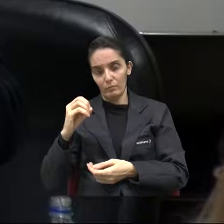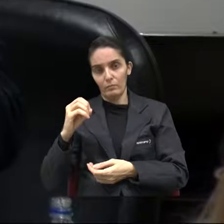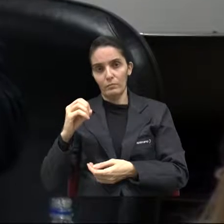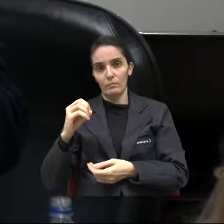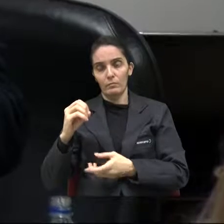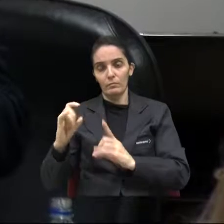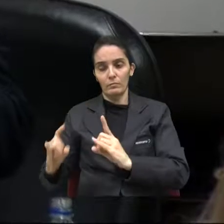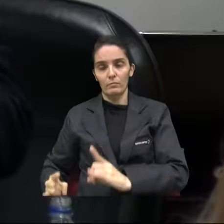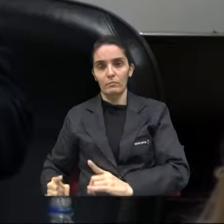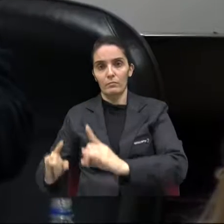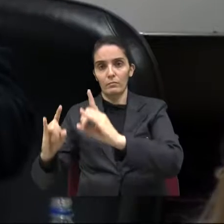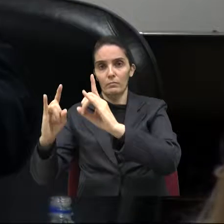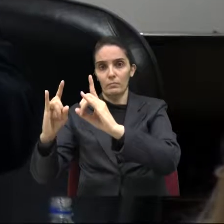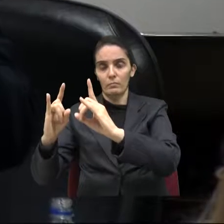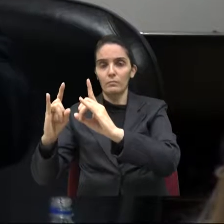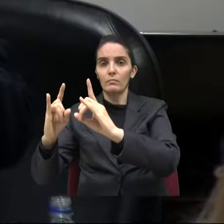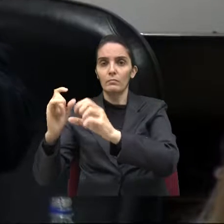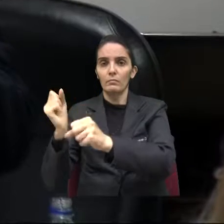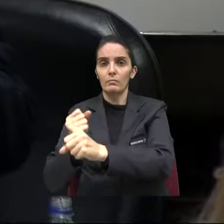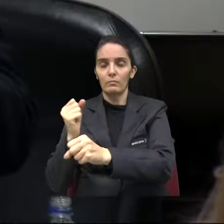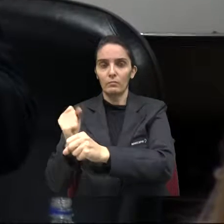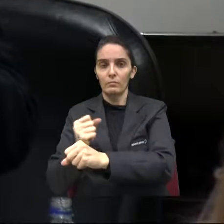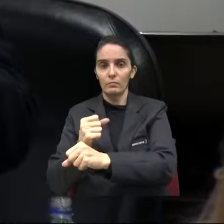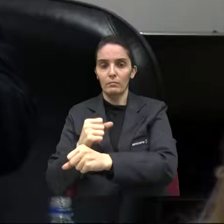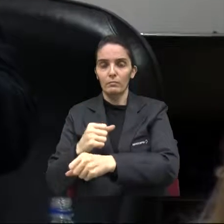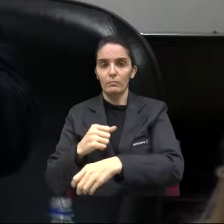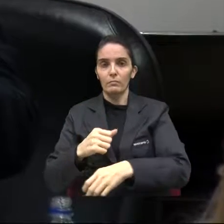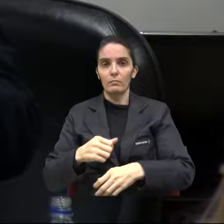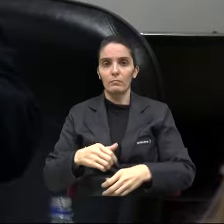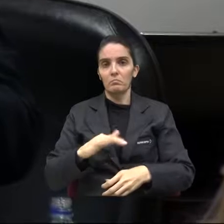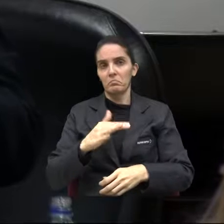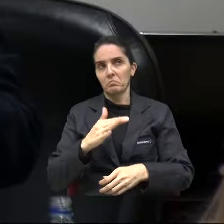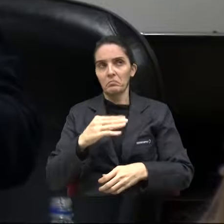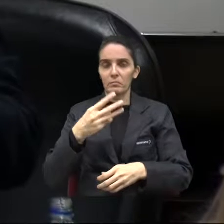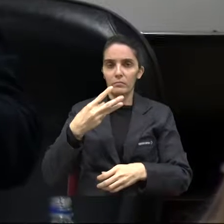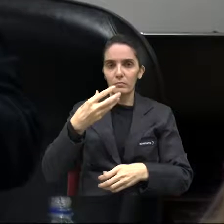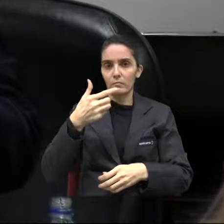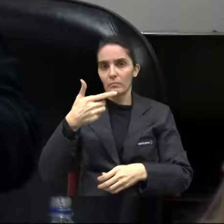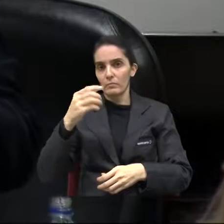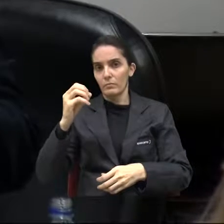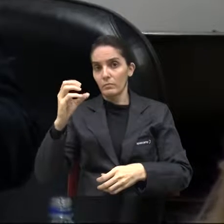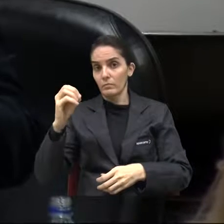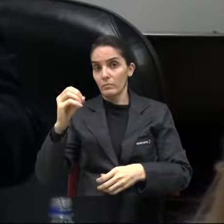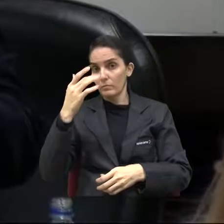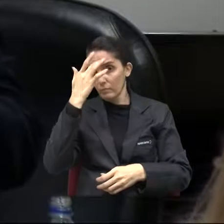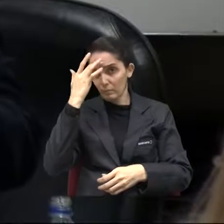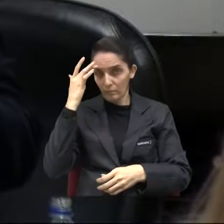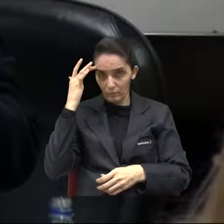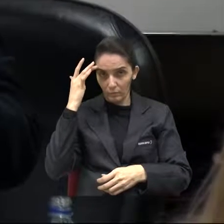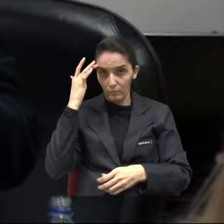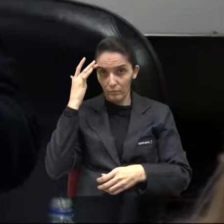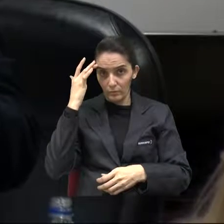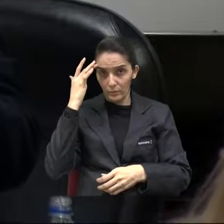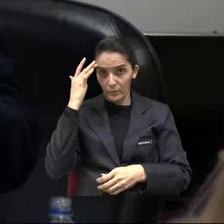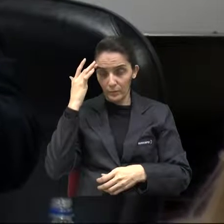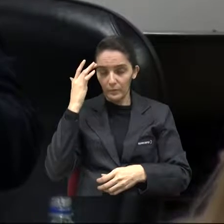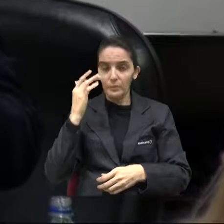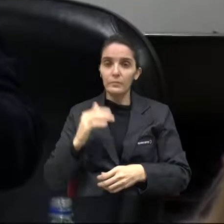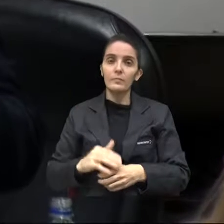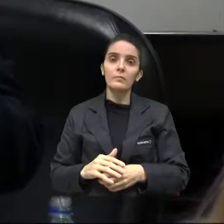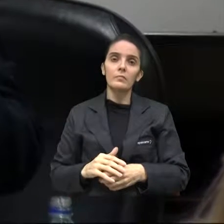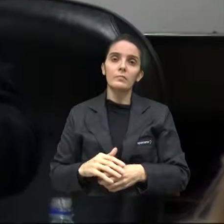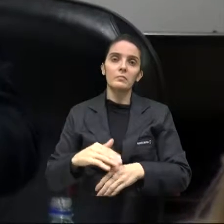1.200 apartamentos para lá, nós levaremos no mínimo 3.200 pessoas. No mínimo